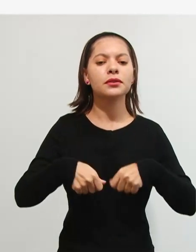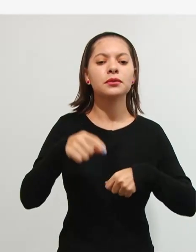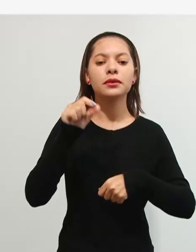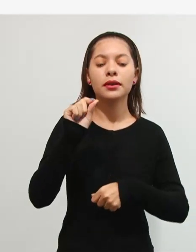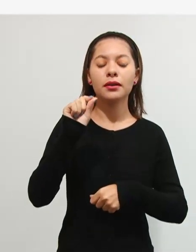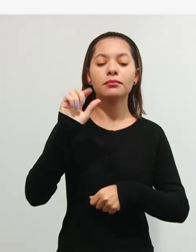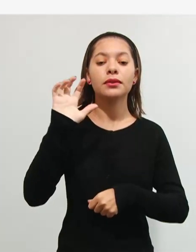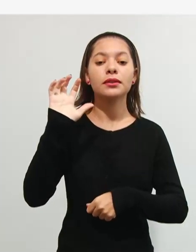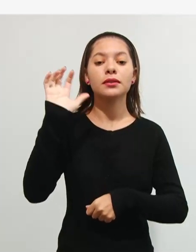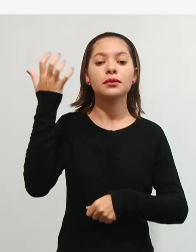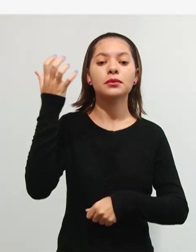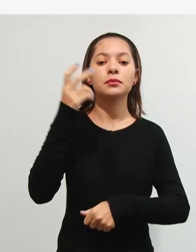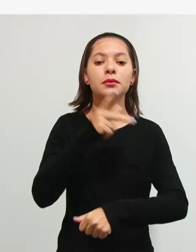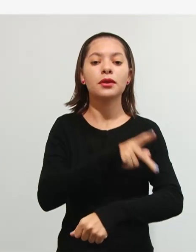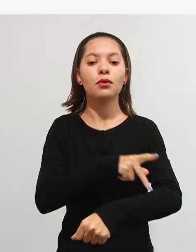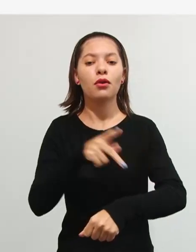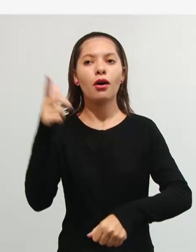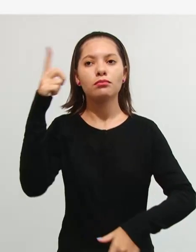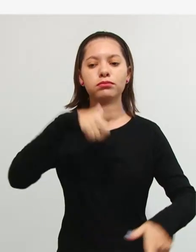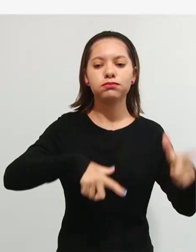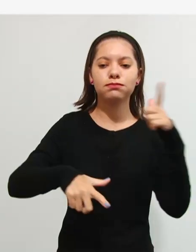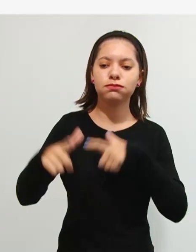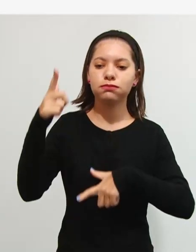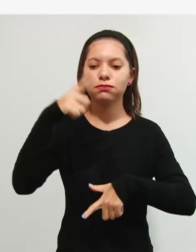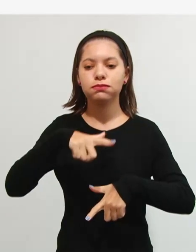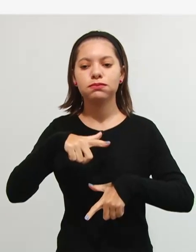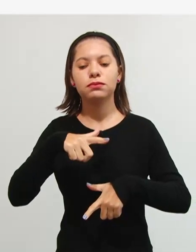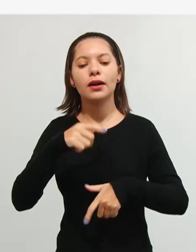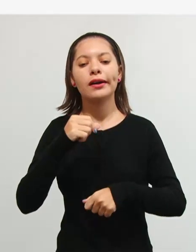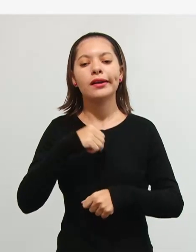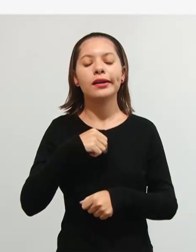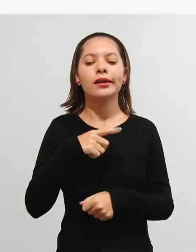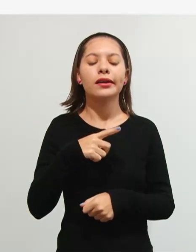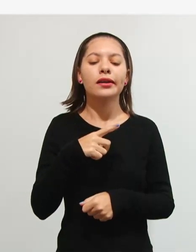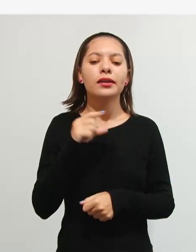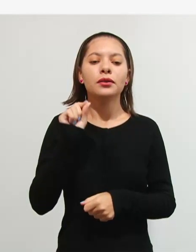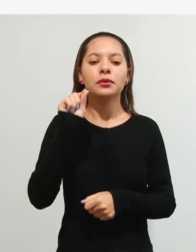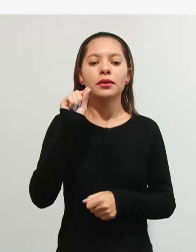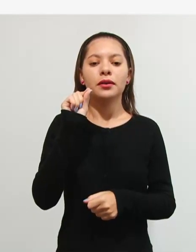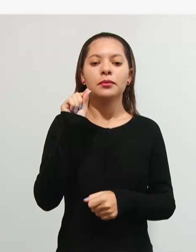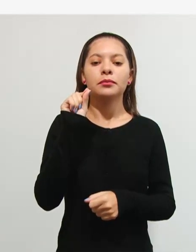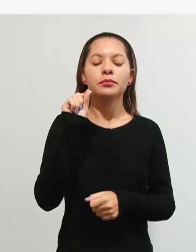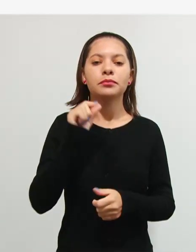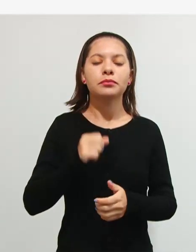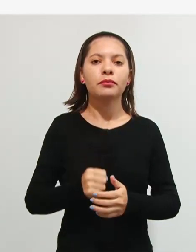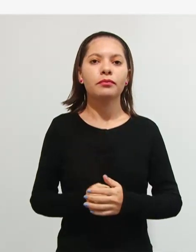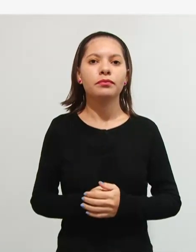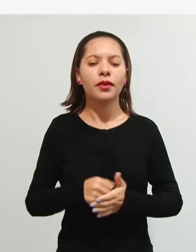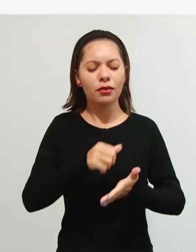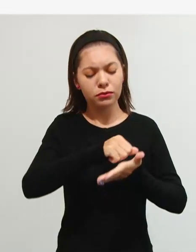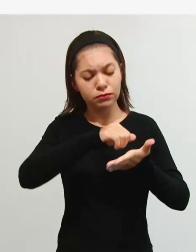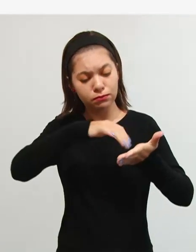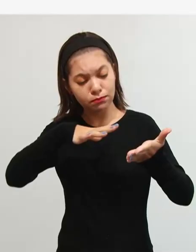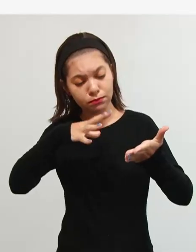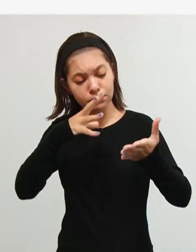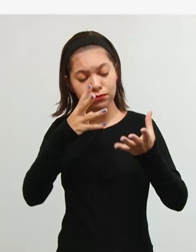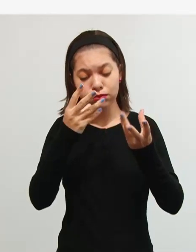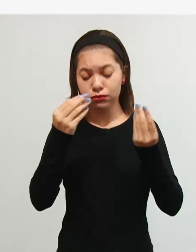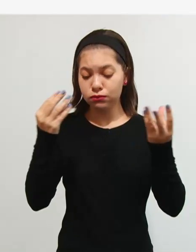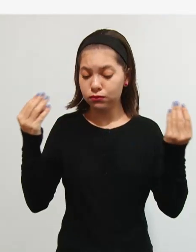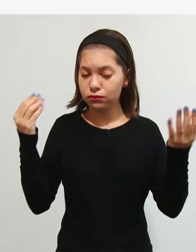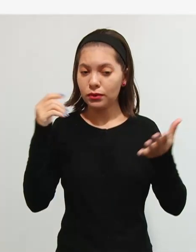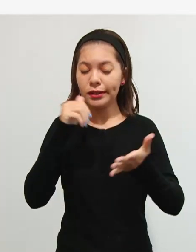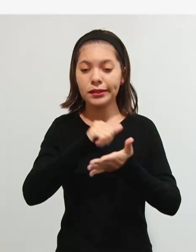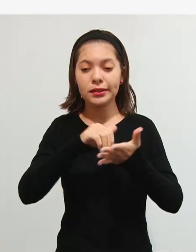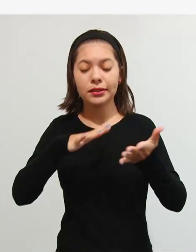ações pedagógicas elas acabavam se repetindo. Então eu tinha um volume muito grande de exercícios, muito grande